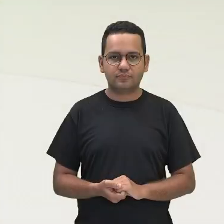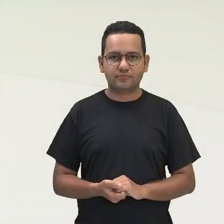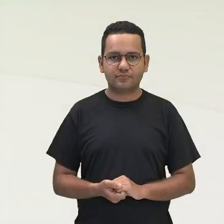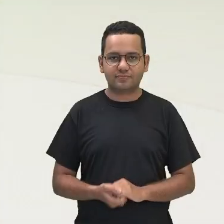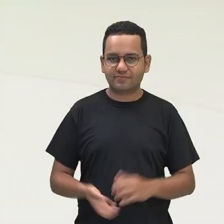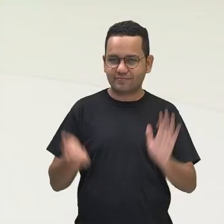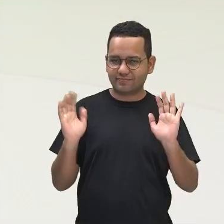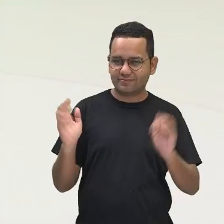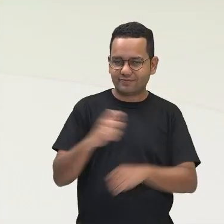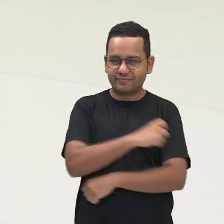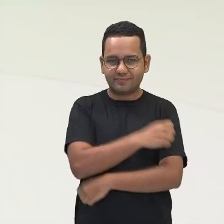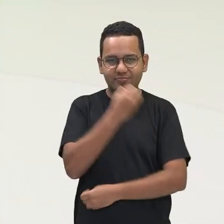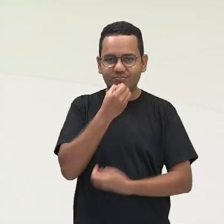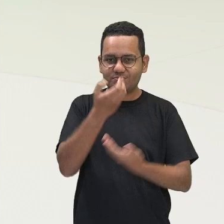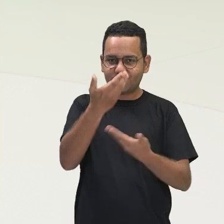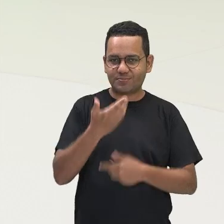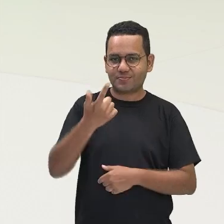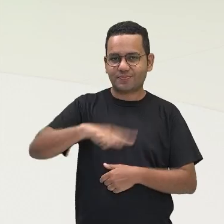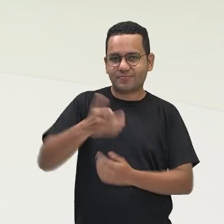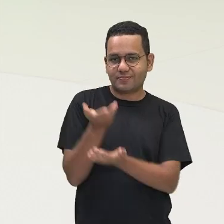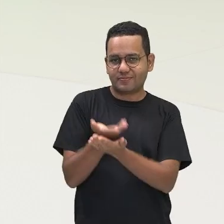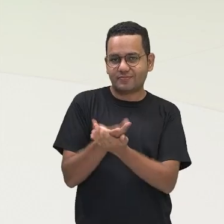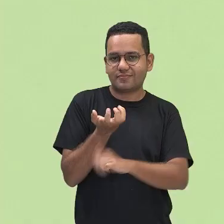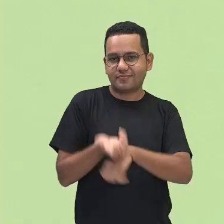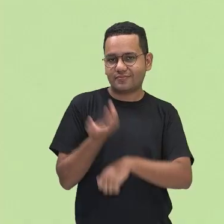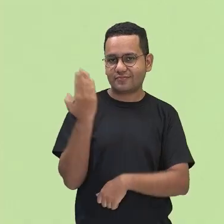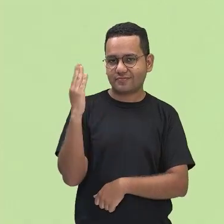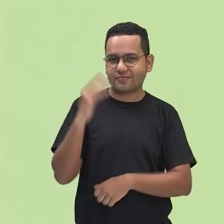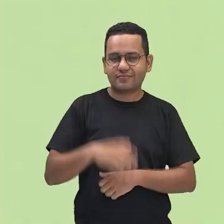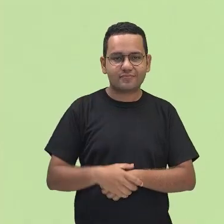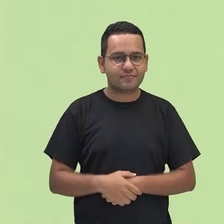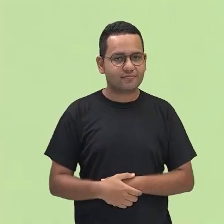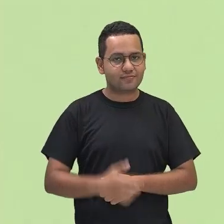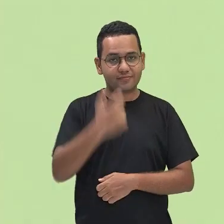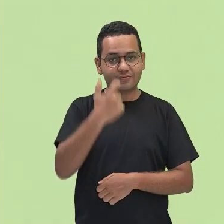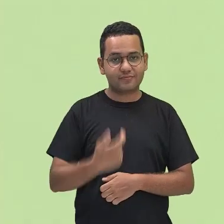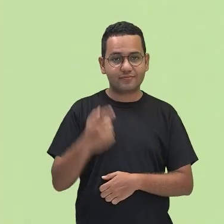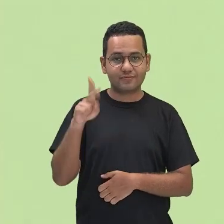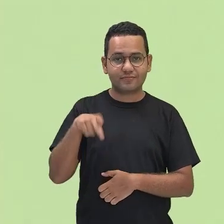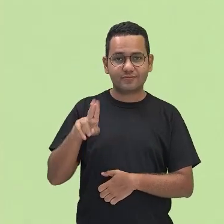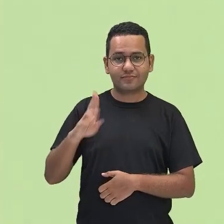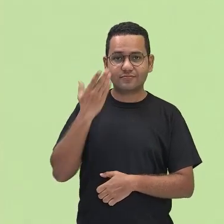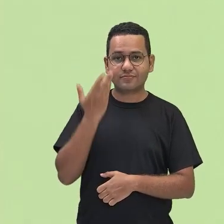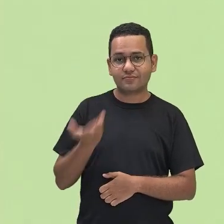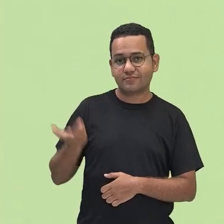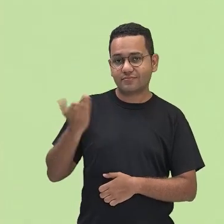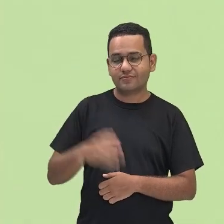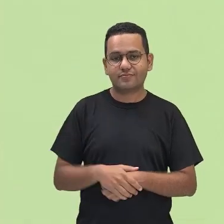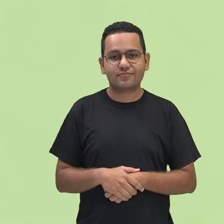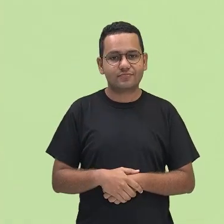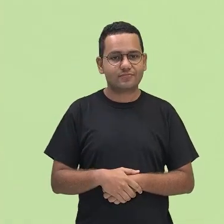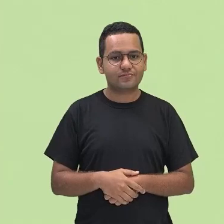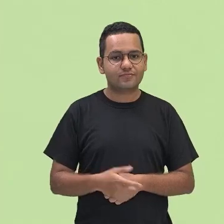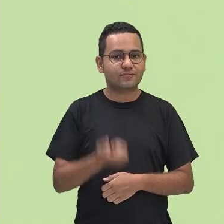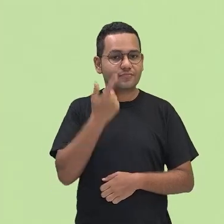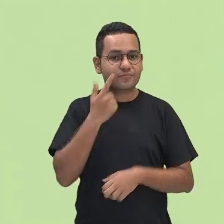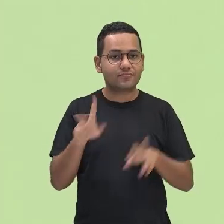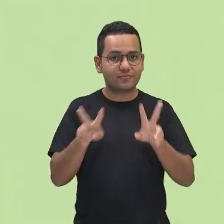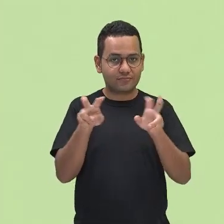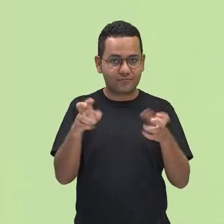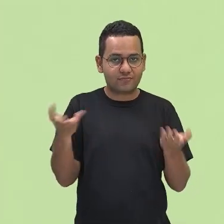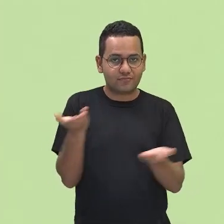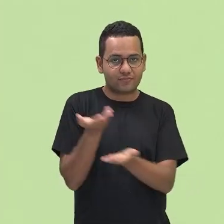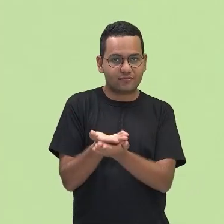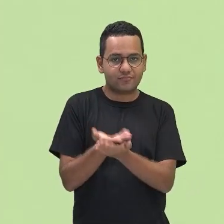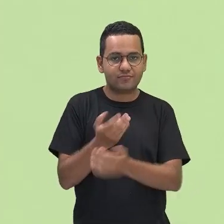Olá, sejam todos bem-vindos a mais uma aula de Biologia. Eu sou a professora Andressa Primavera e nesse momento nós vamos ver o objeto de